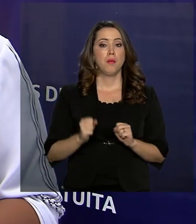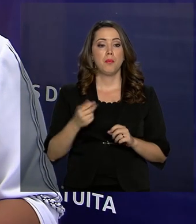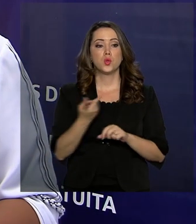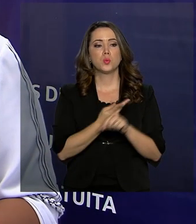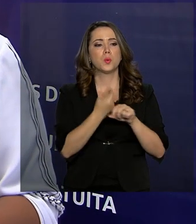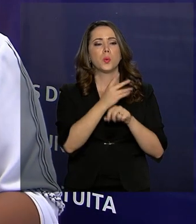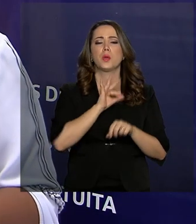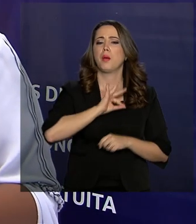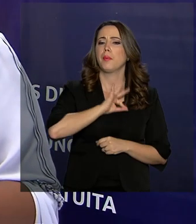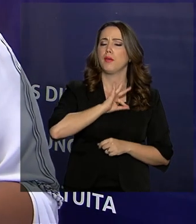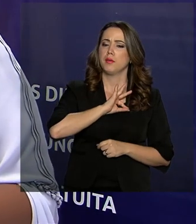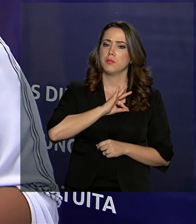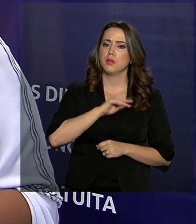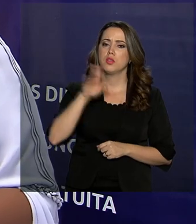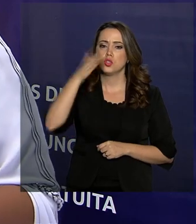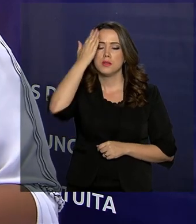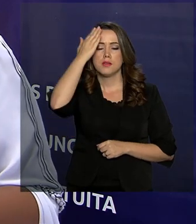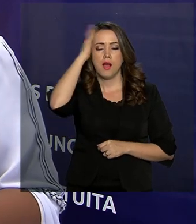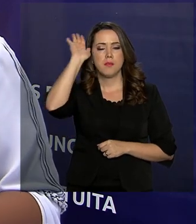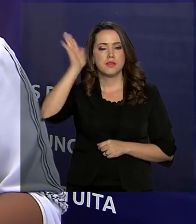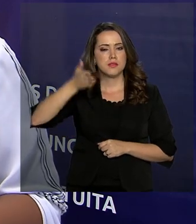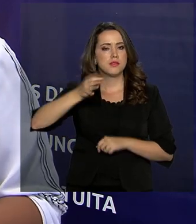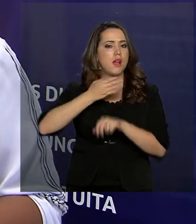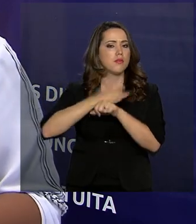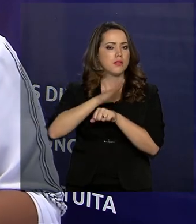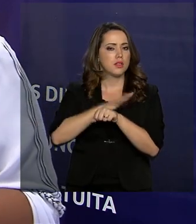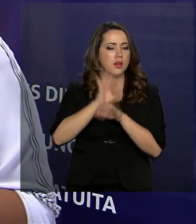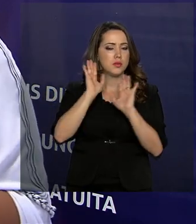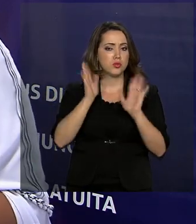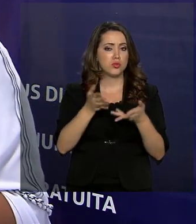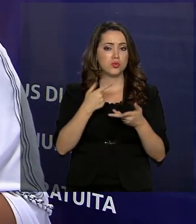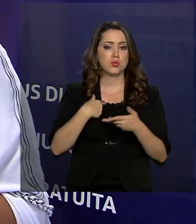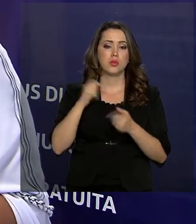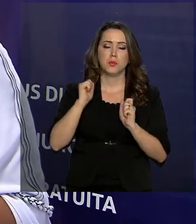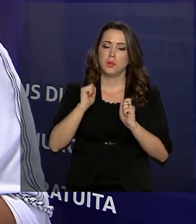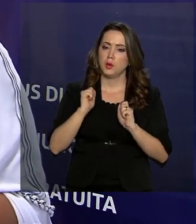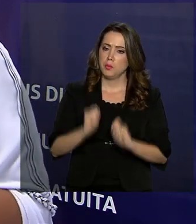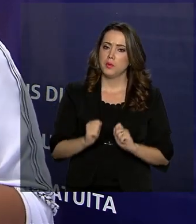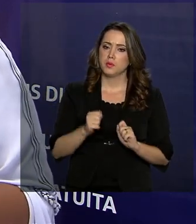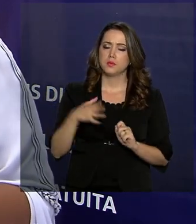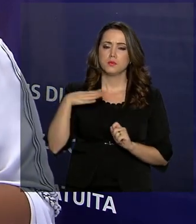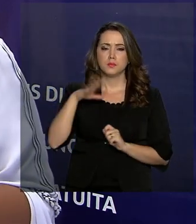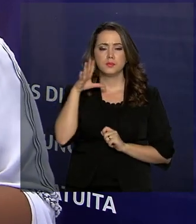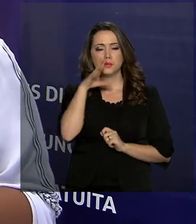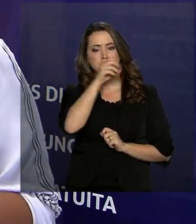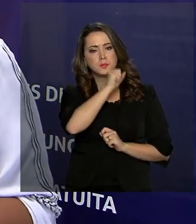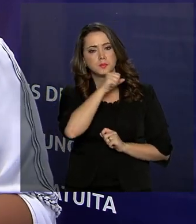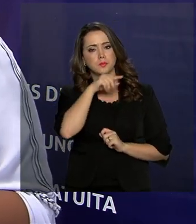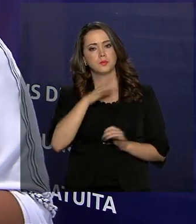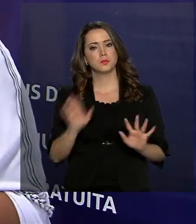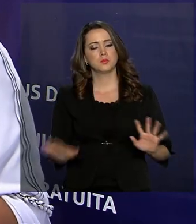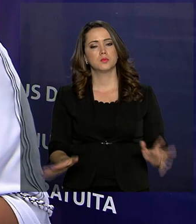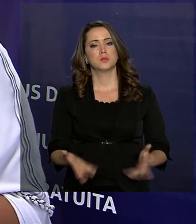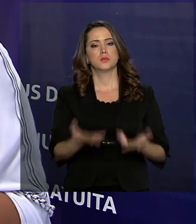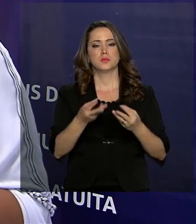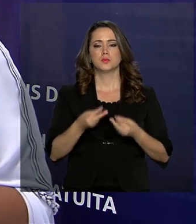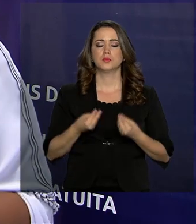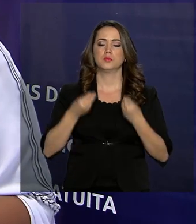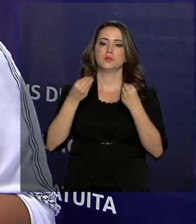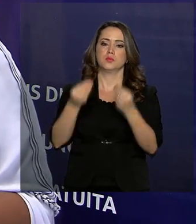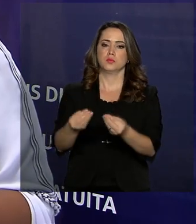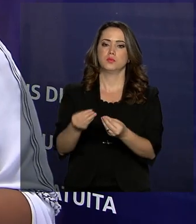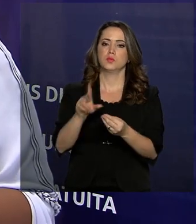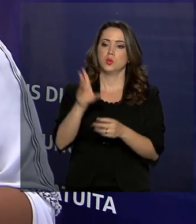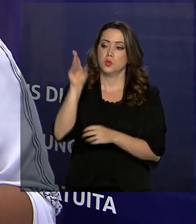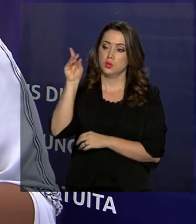a um policial, ele já está devidamente treinado para que possa ali de imediato promover e garantir